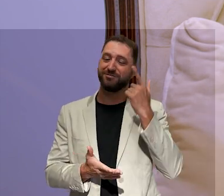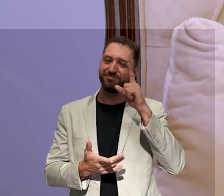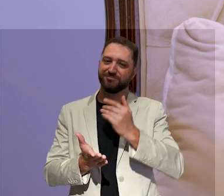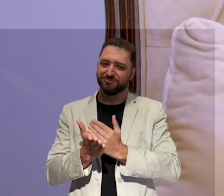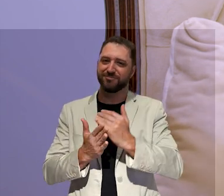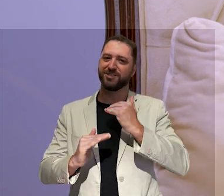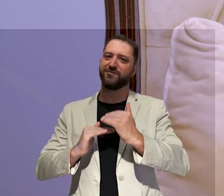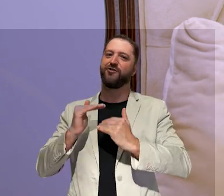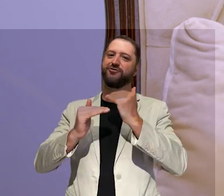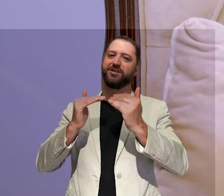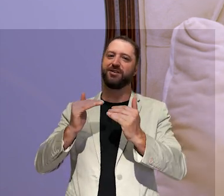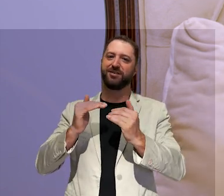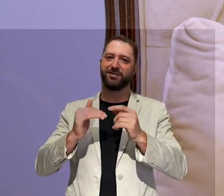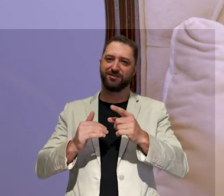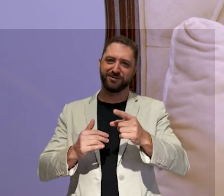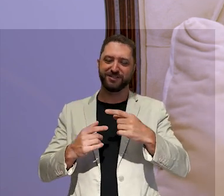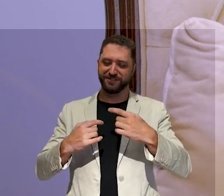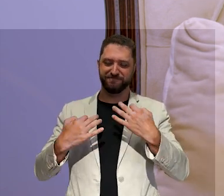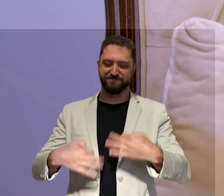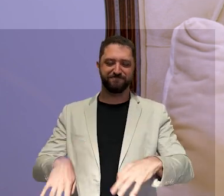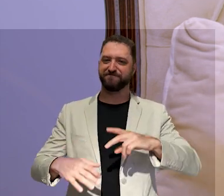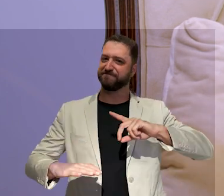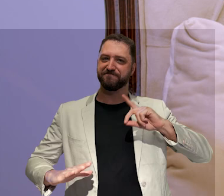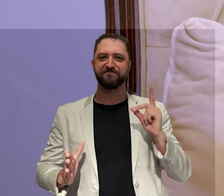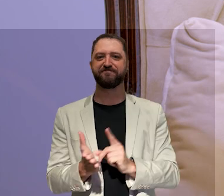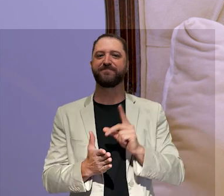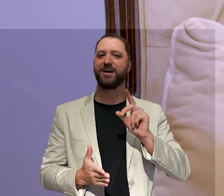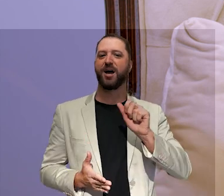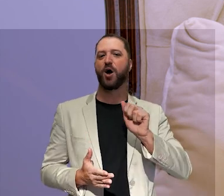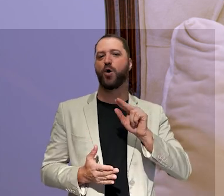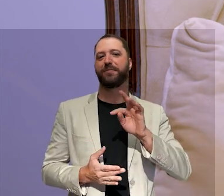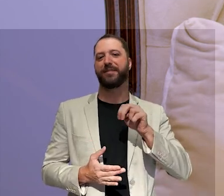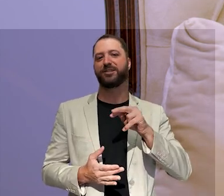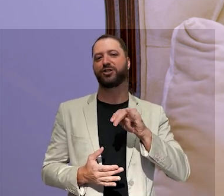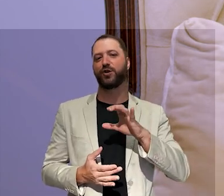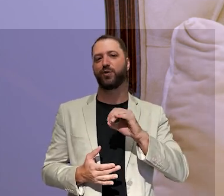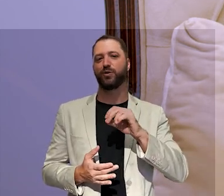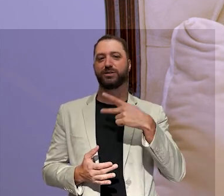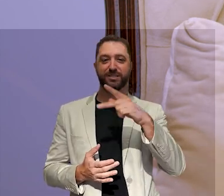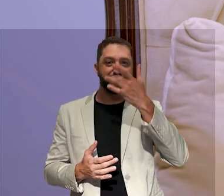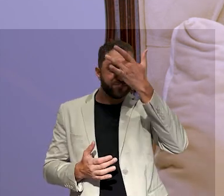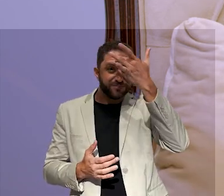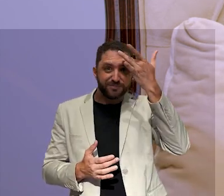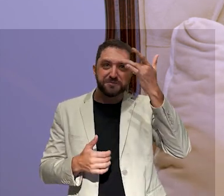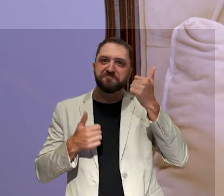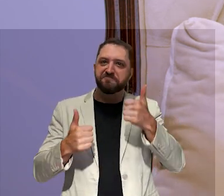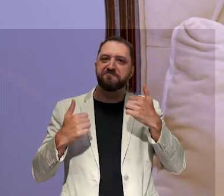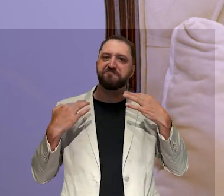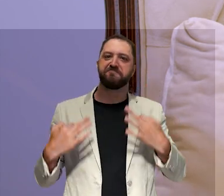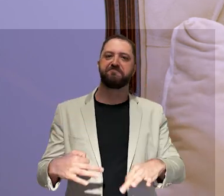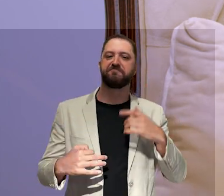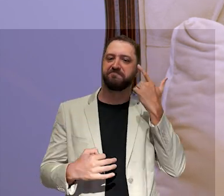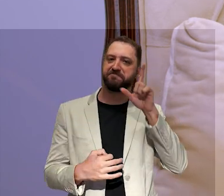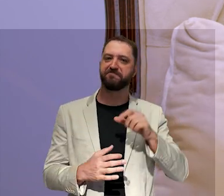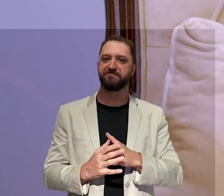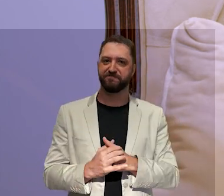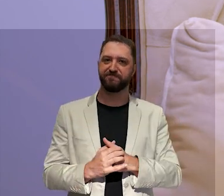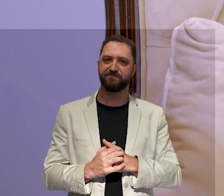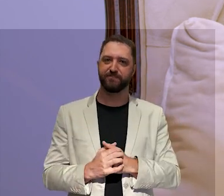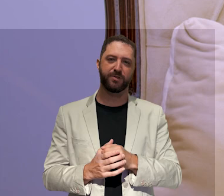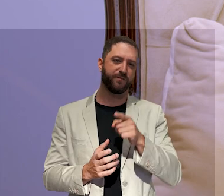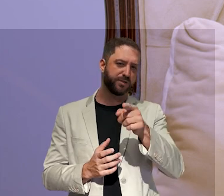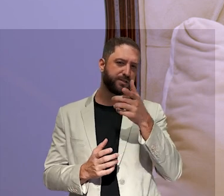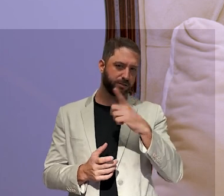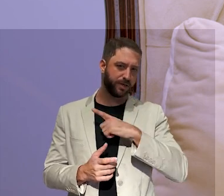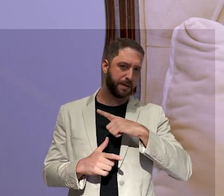a desenvolver a sua verdade. Aí você tem autêntico com você. Aí naturalmente isso é saúde mental. Então saiba